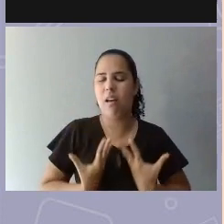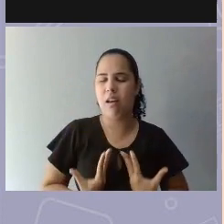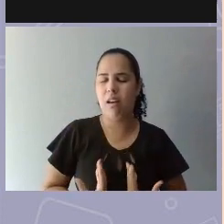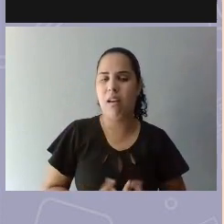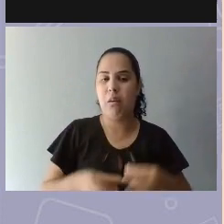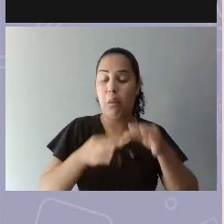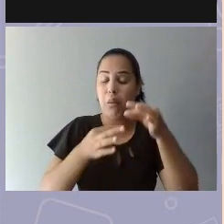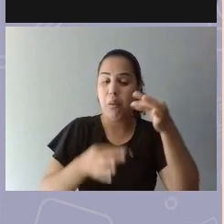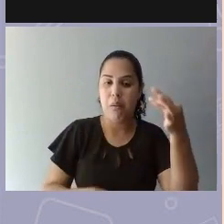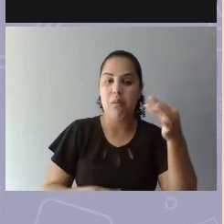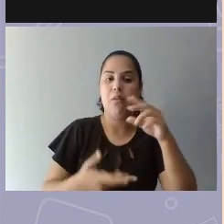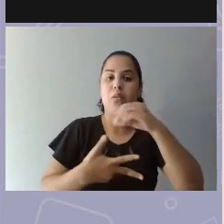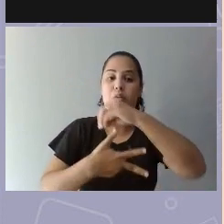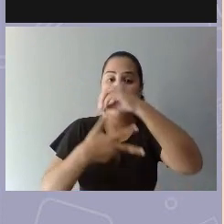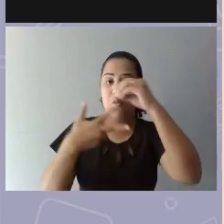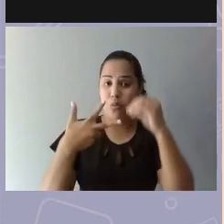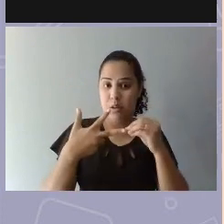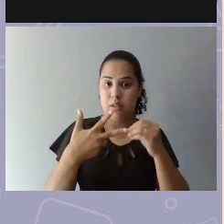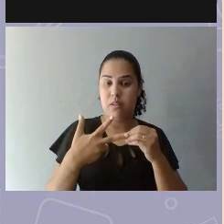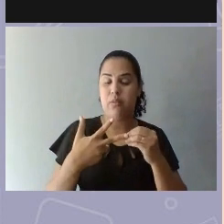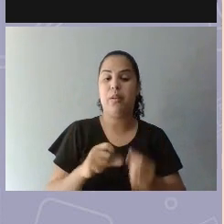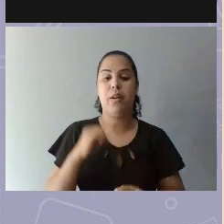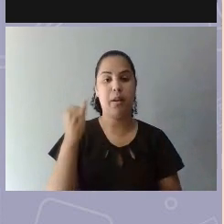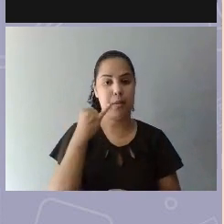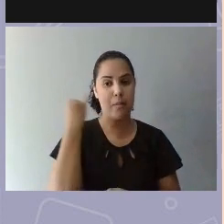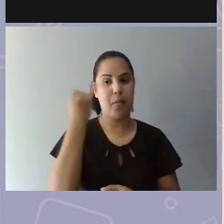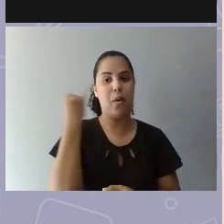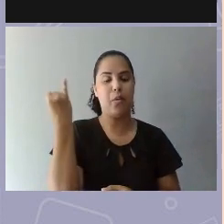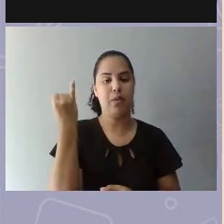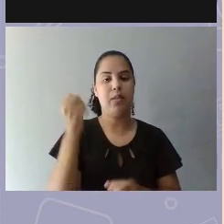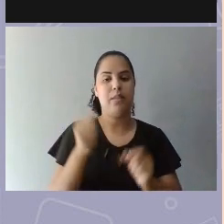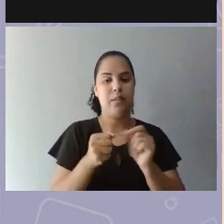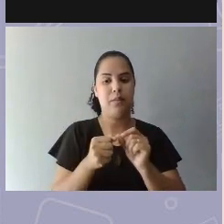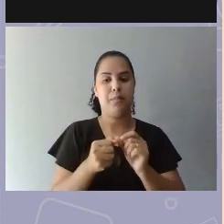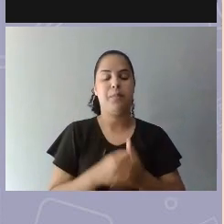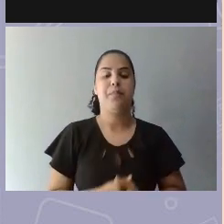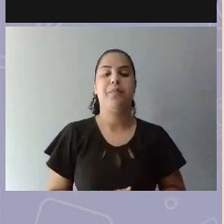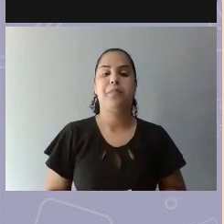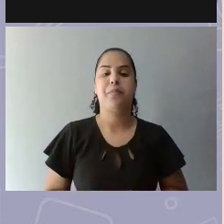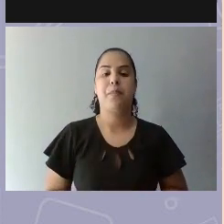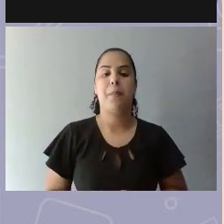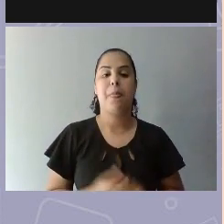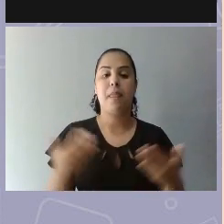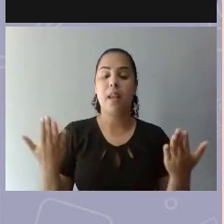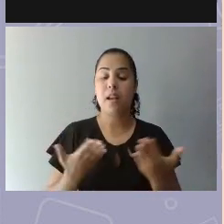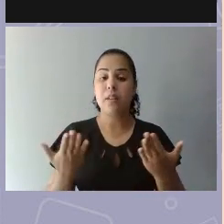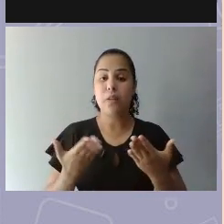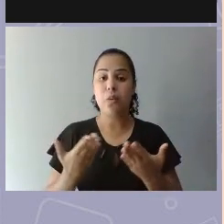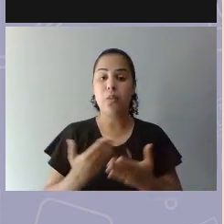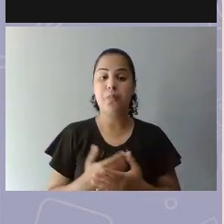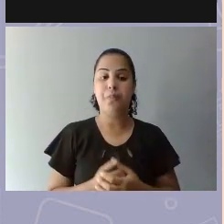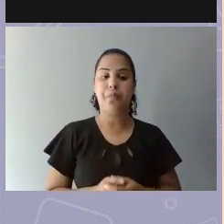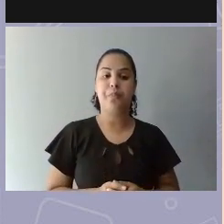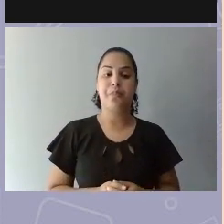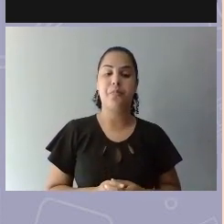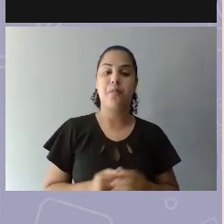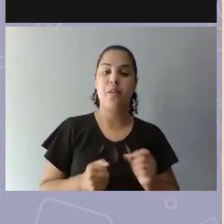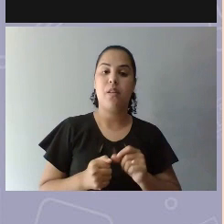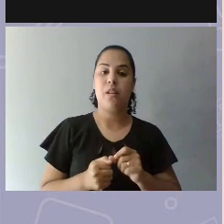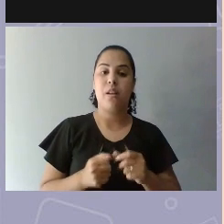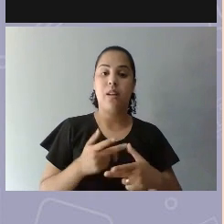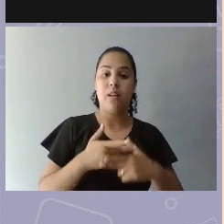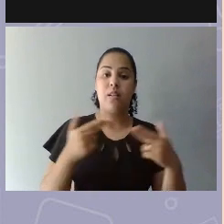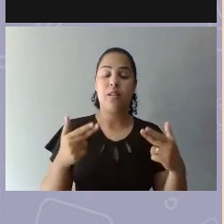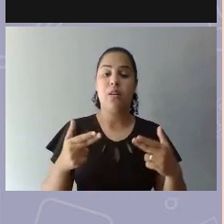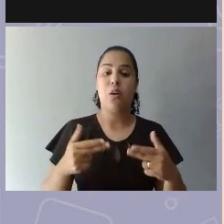só então fique ligados nisso certo mas aí vamos lá agora para a nossa questão então como eu falei ele quer saber o processo que ocorre